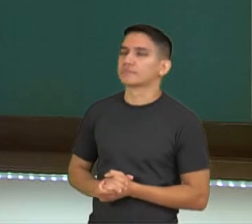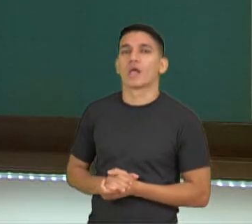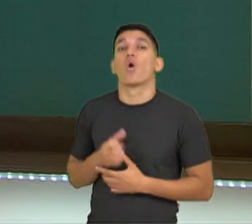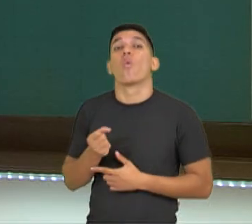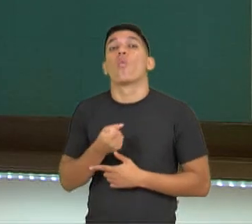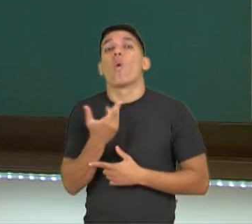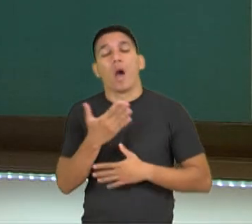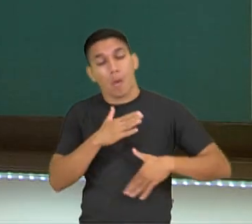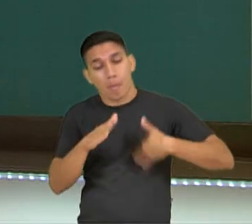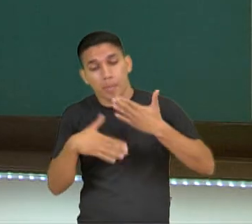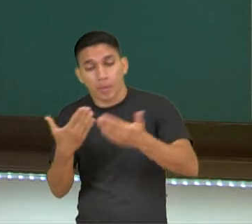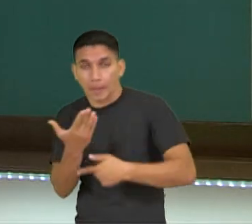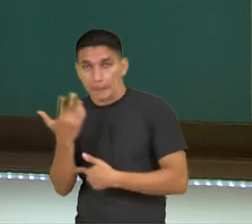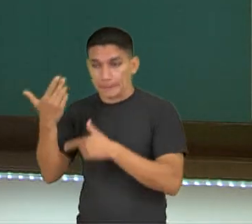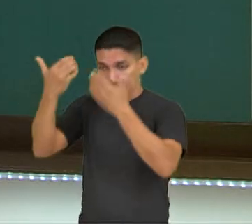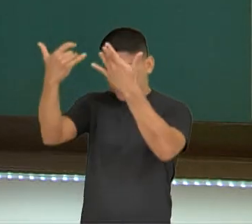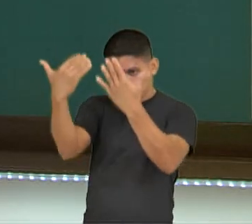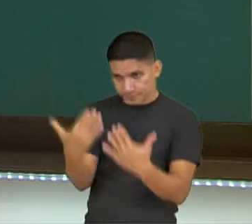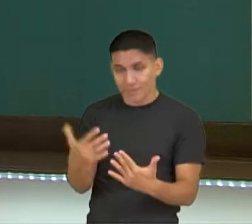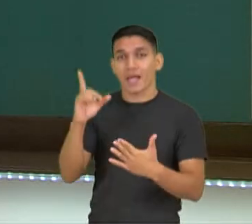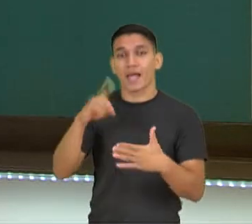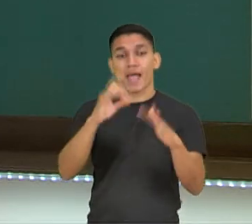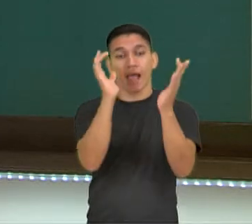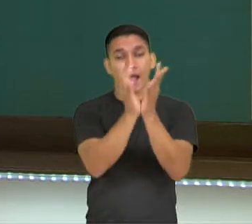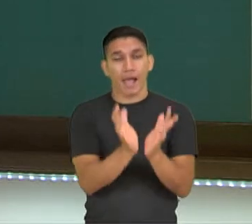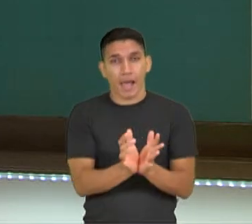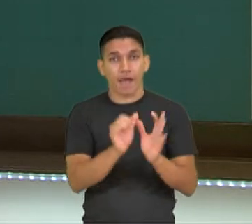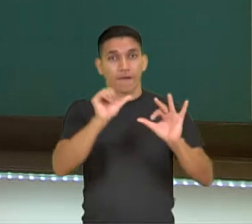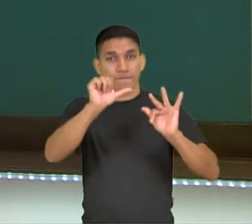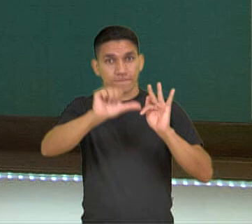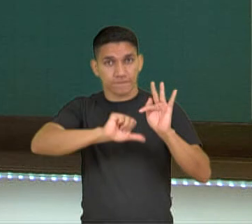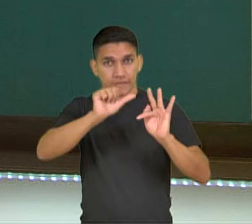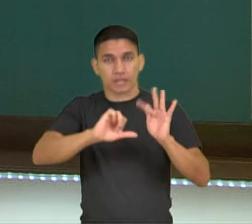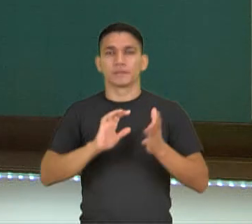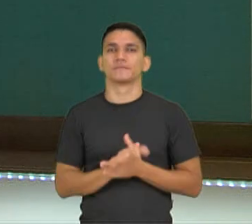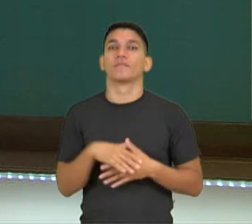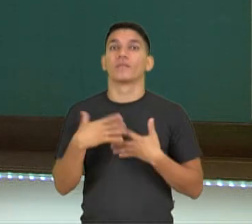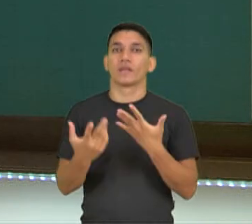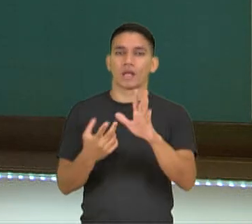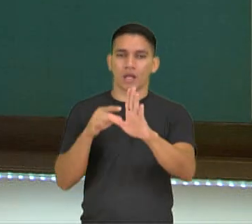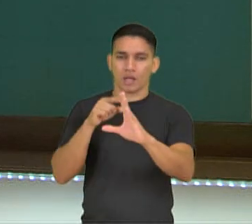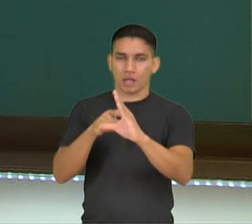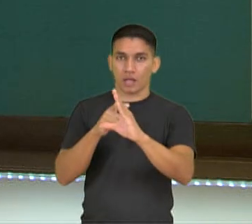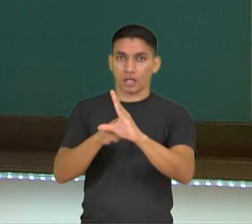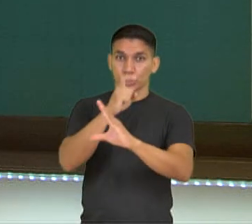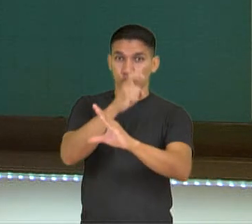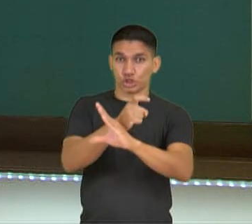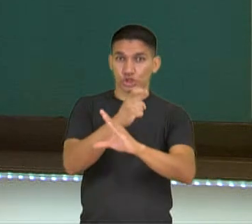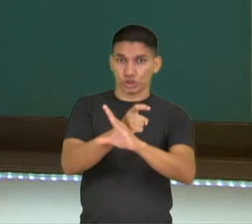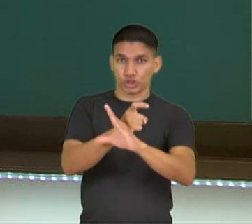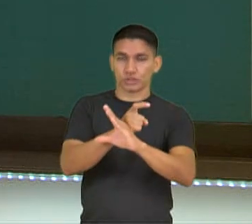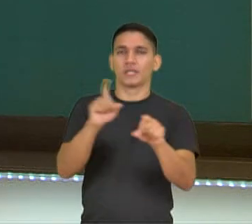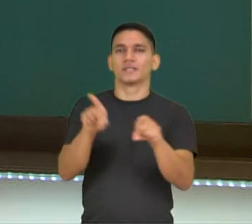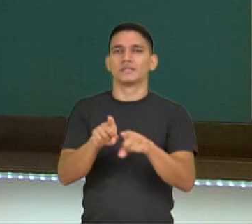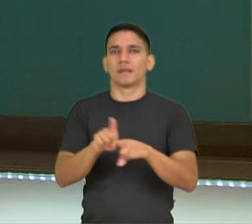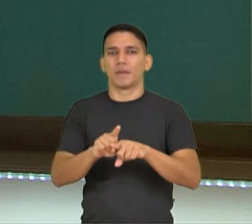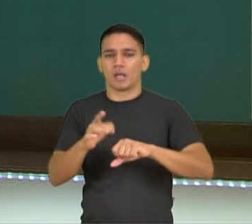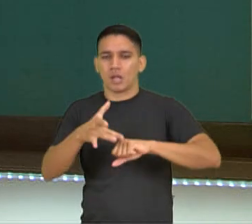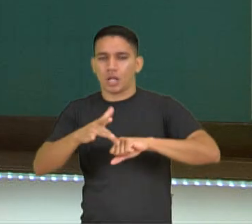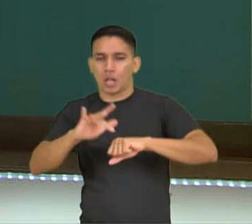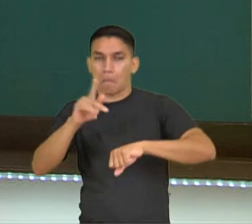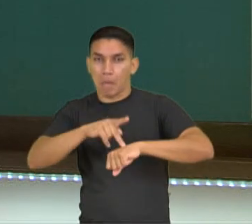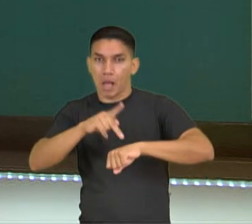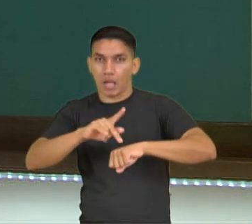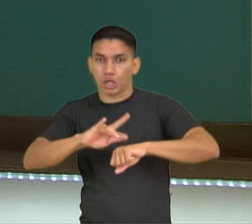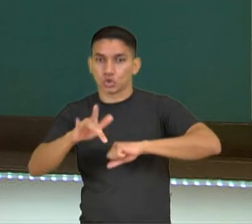dos processos a seguir podem ser classificados como fenômenos físicos? Então, fusão do gelo, transformação de uma pepita de ouro em joia, digestão